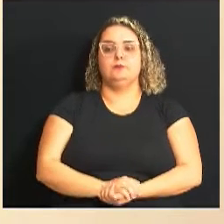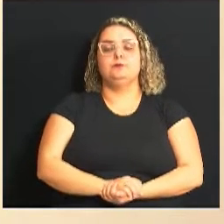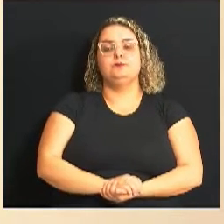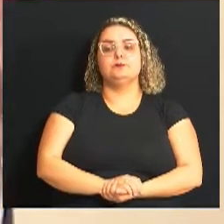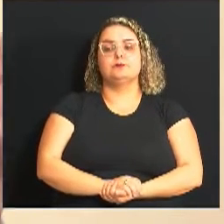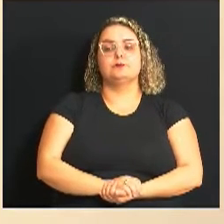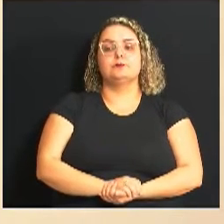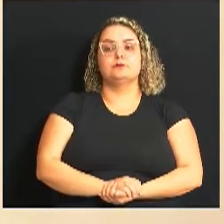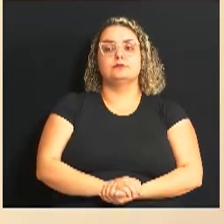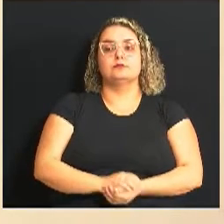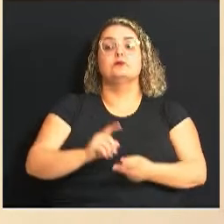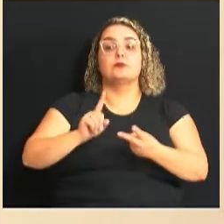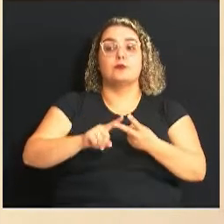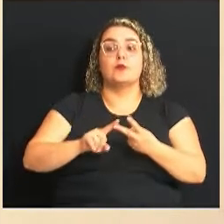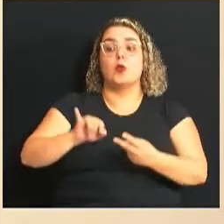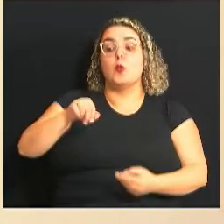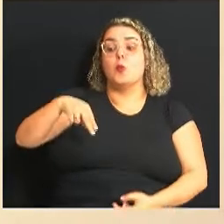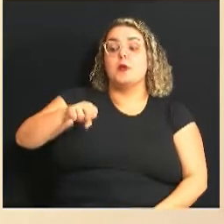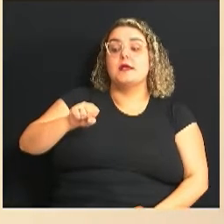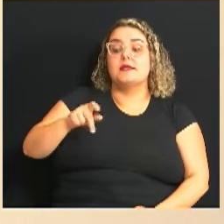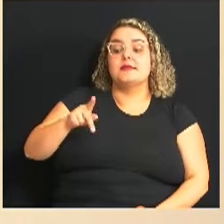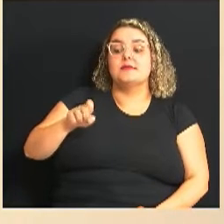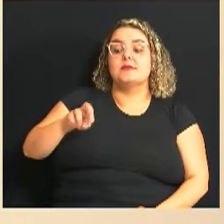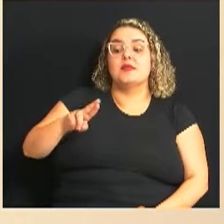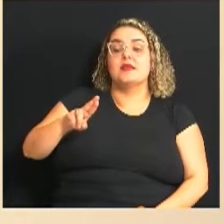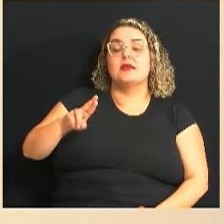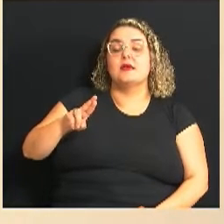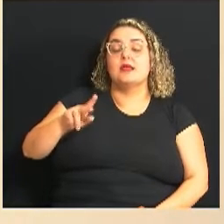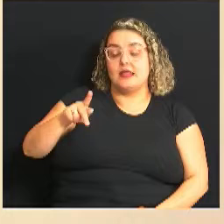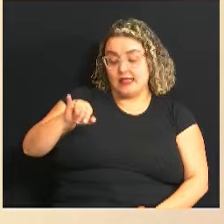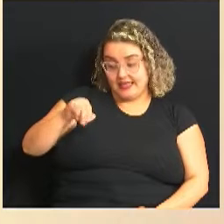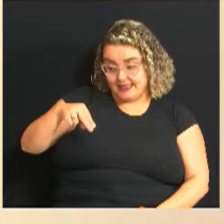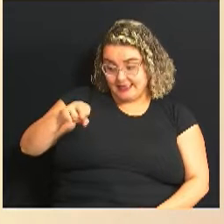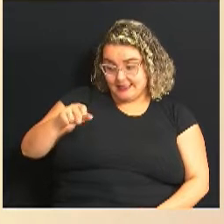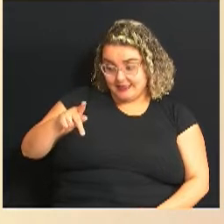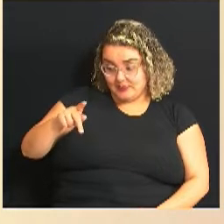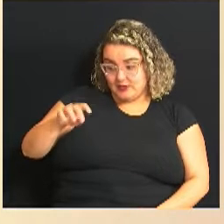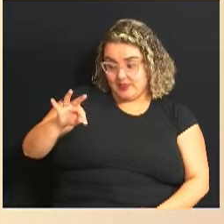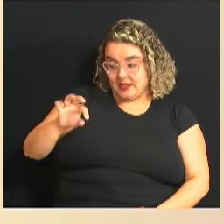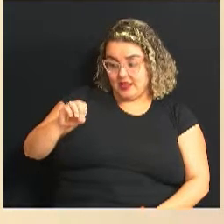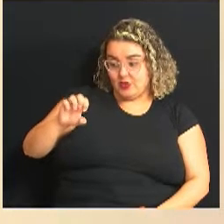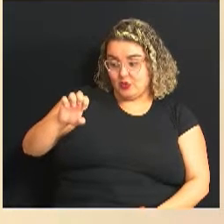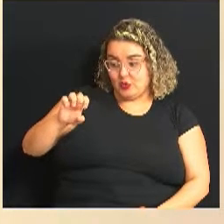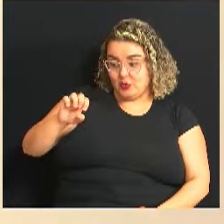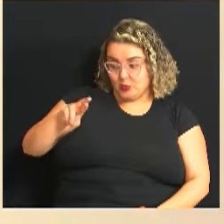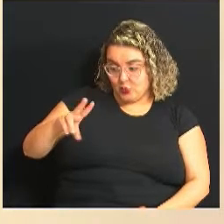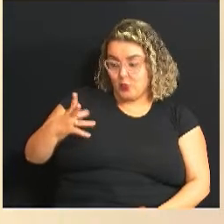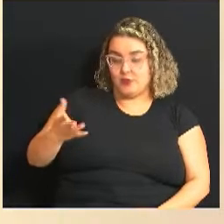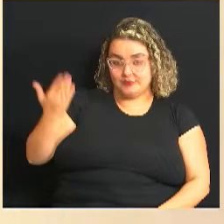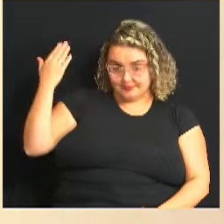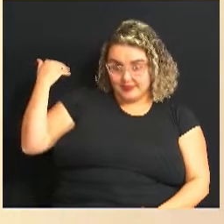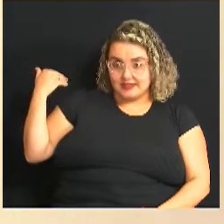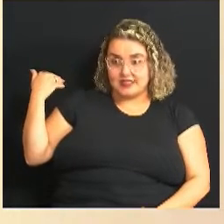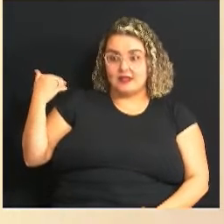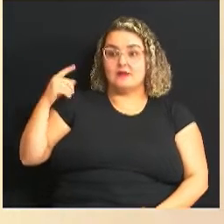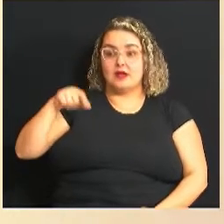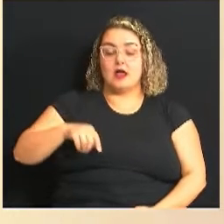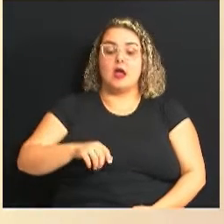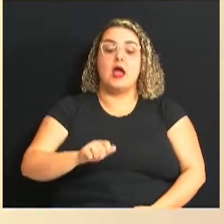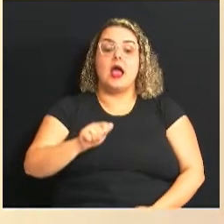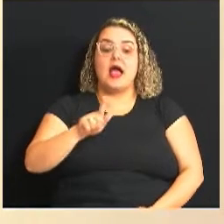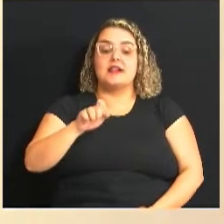do inspetor de aluno do passado não existe mais. Então, hoje nós temos esse cargo que é chamado agente de organização